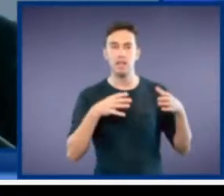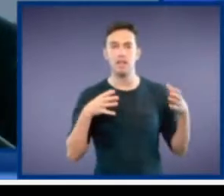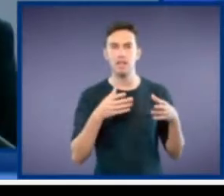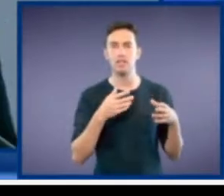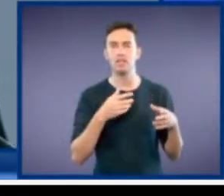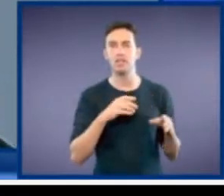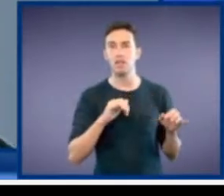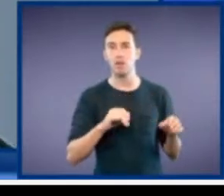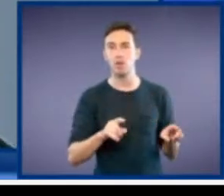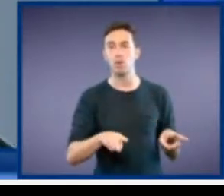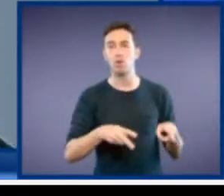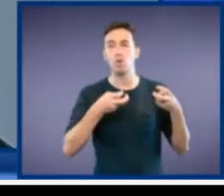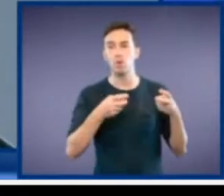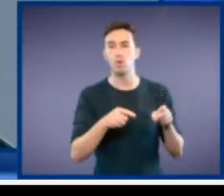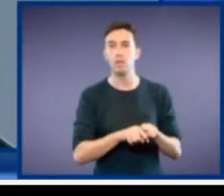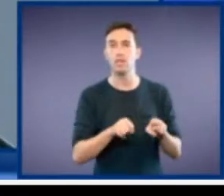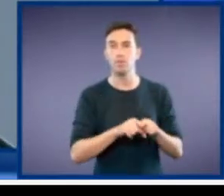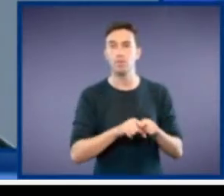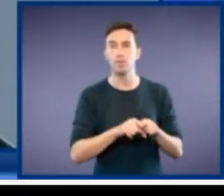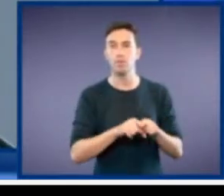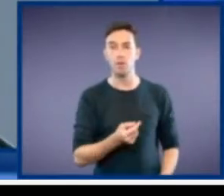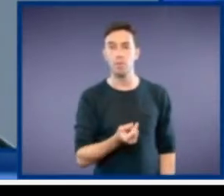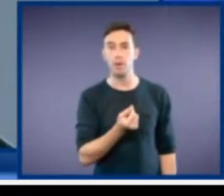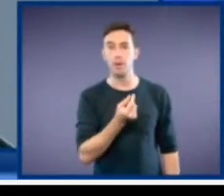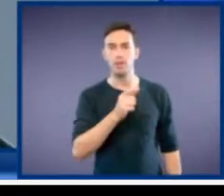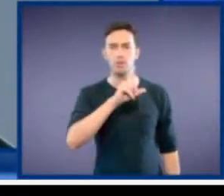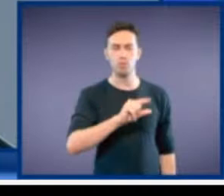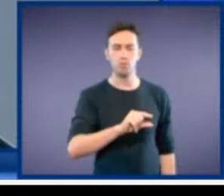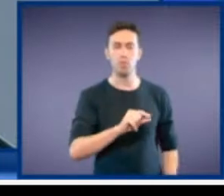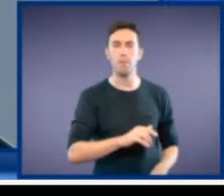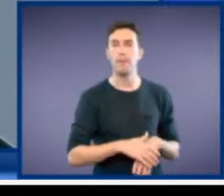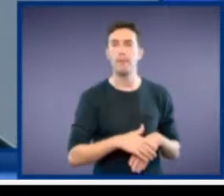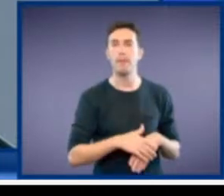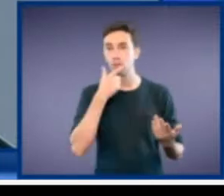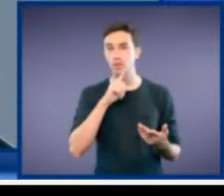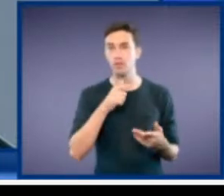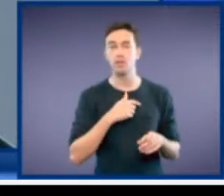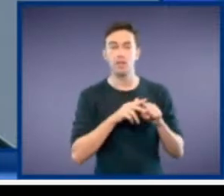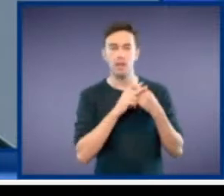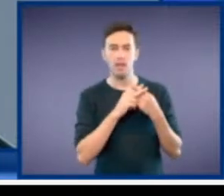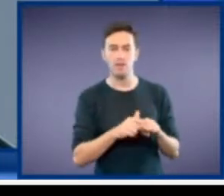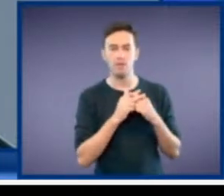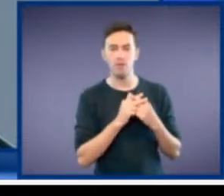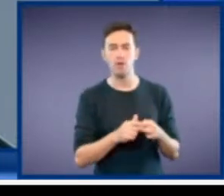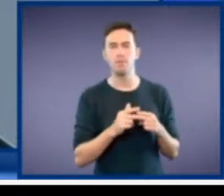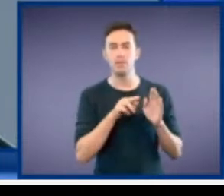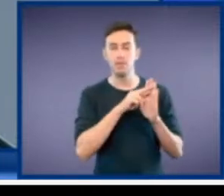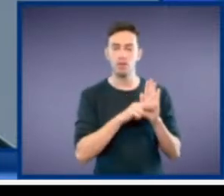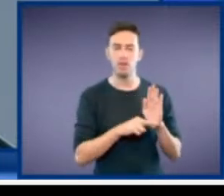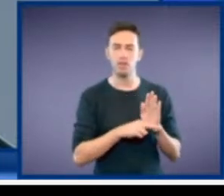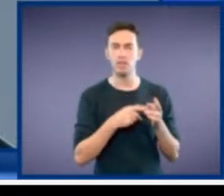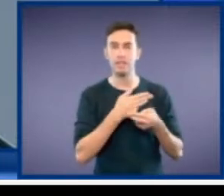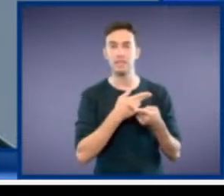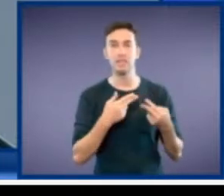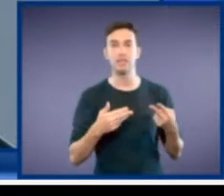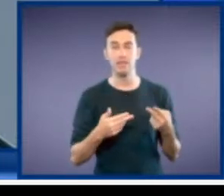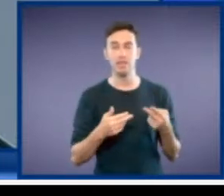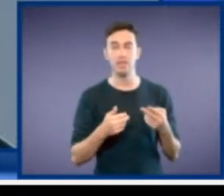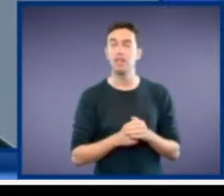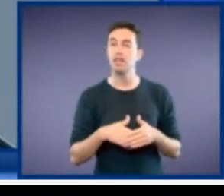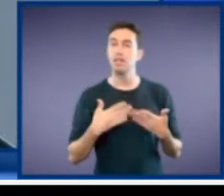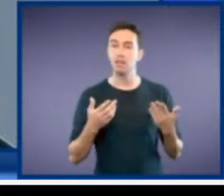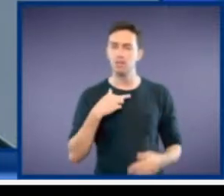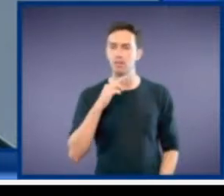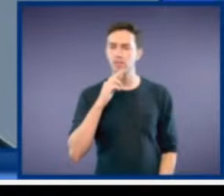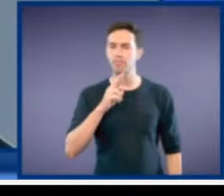menor preço nos produtos dos consumidores. Fizemos grandes reformas regulatórias durante esses anos. Os resultados são